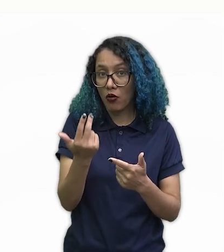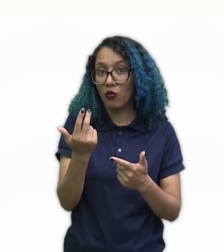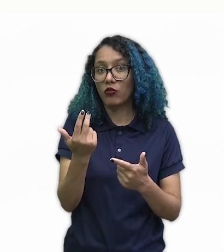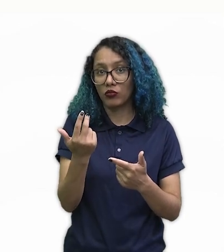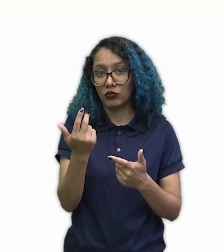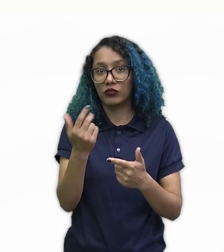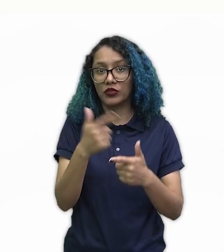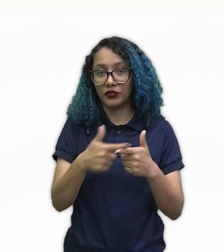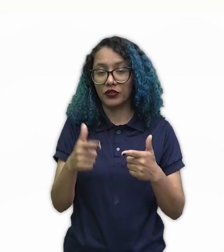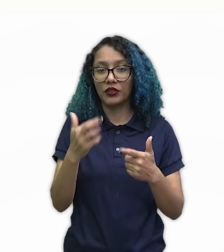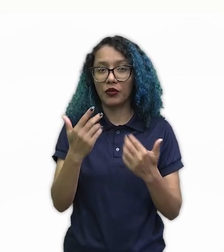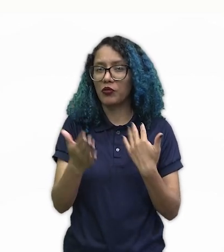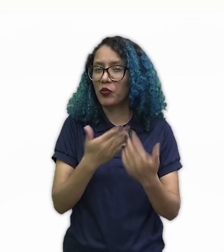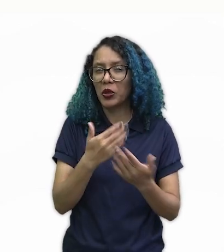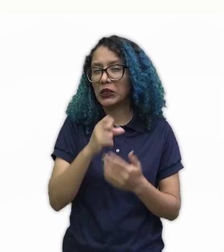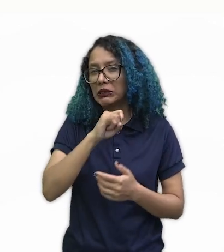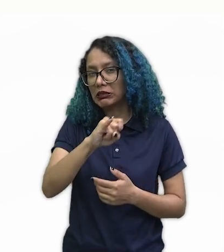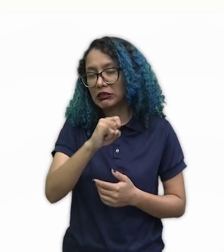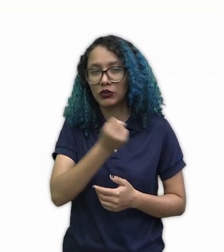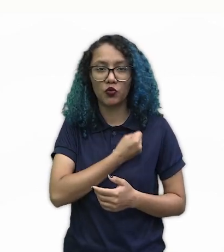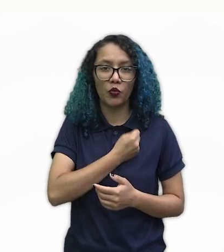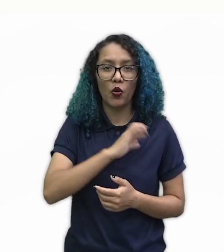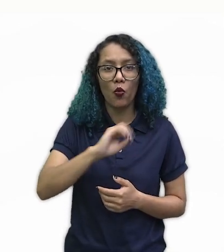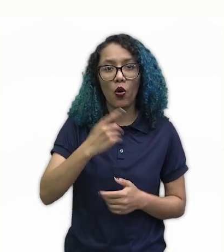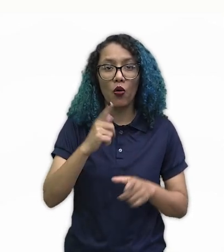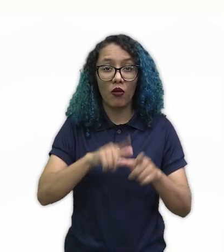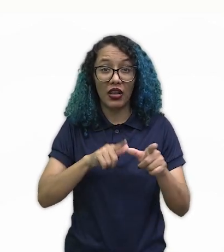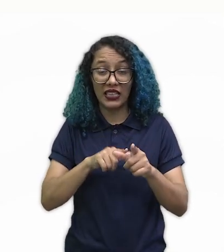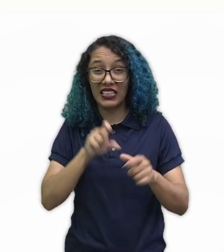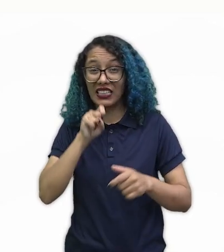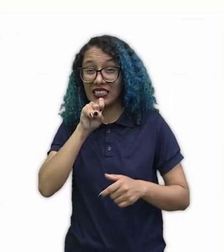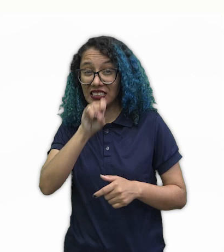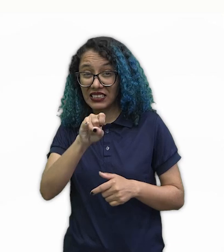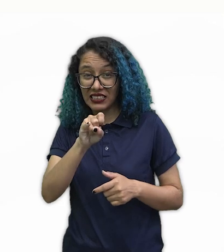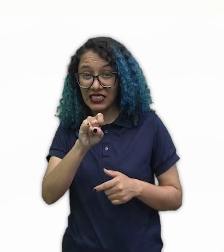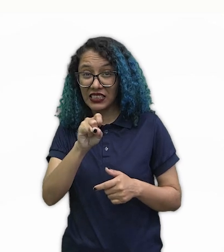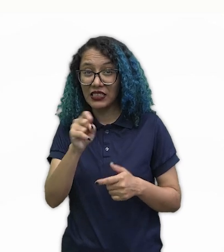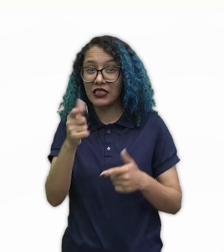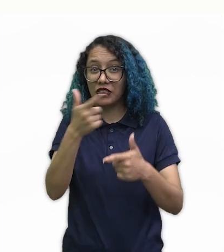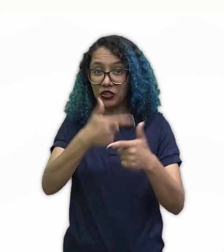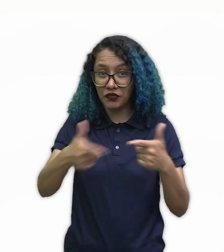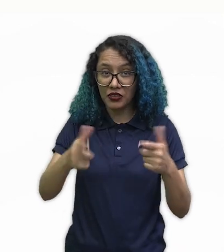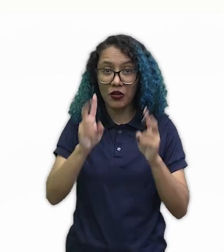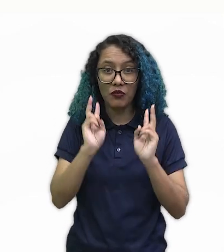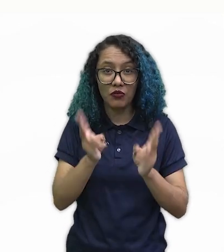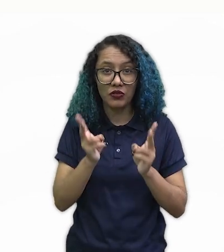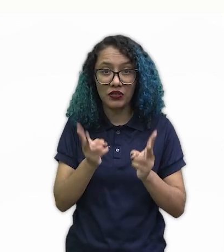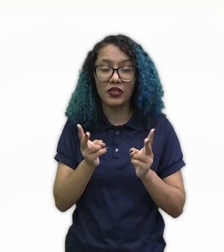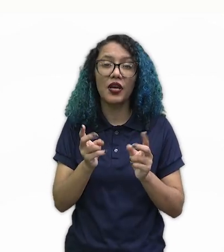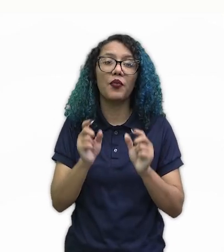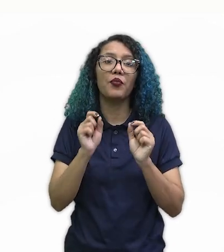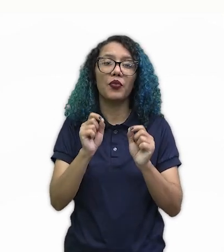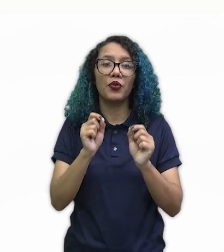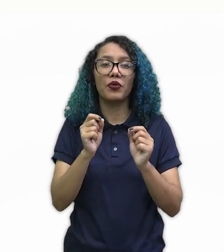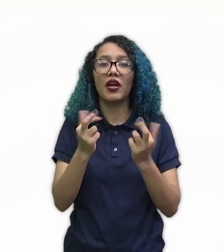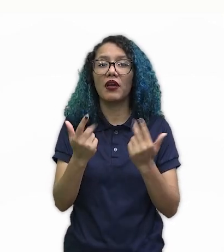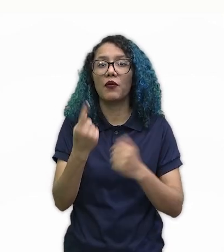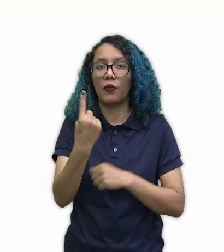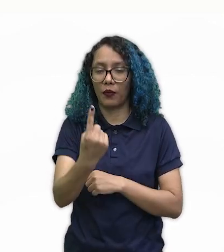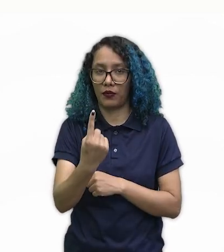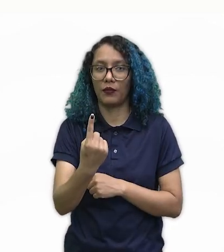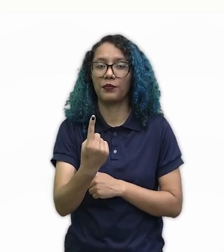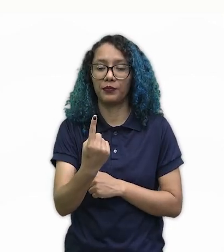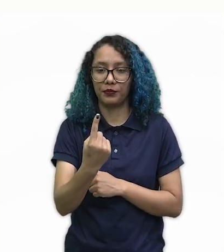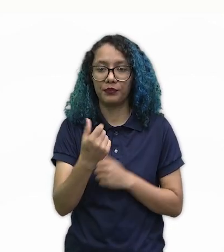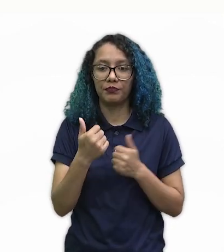de ser um número ou ser uma letra, a divisão de valores iguais sempre nos dará como resultado igual a